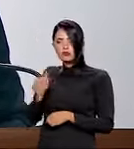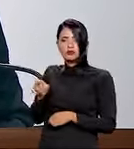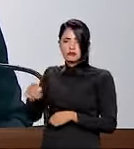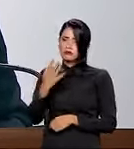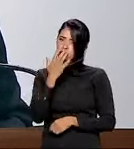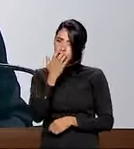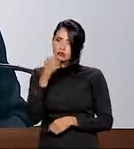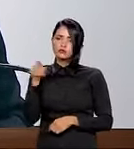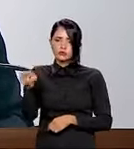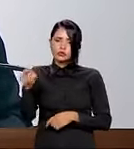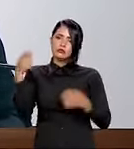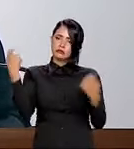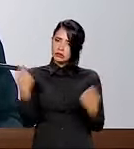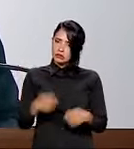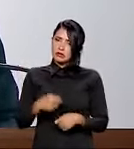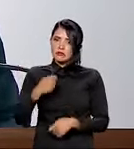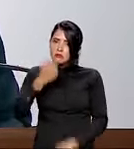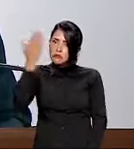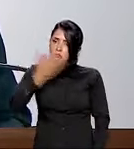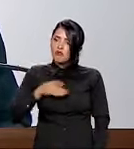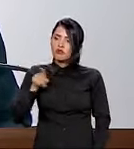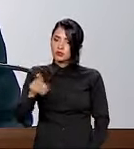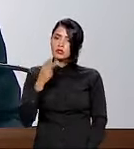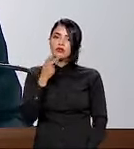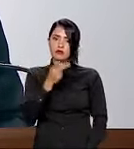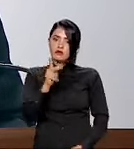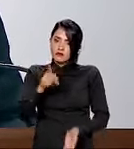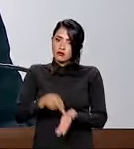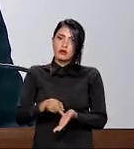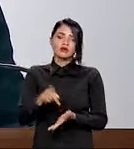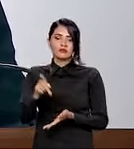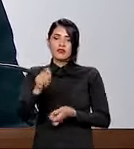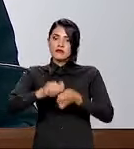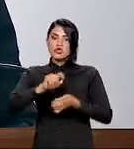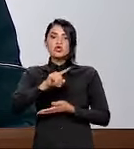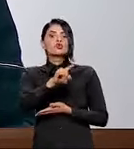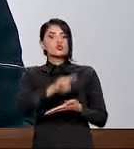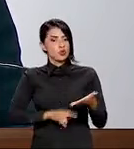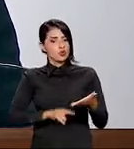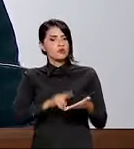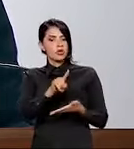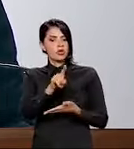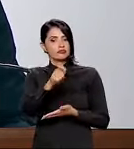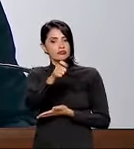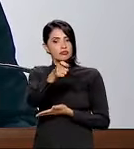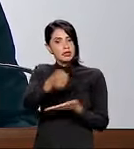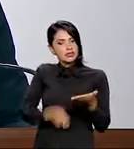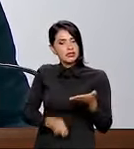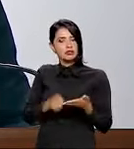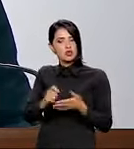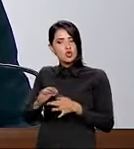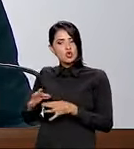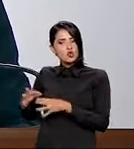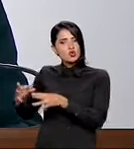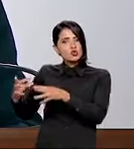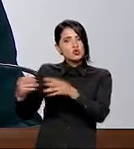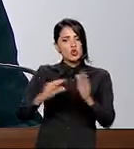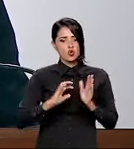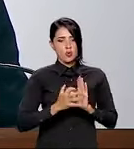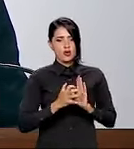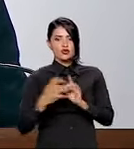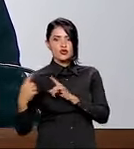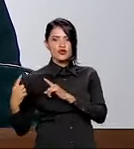você precisa, para provar o que você está falando, fazer um documento com a assinatura de todos os partidos